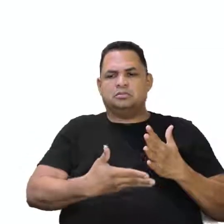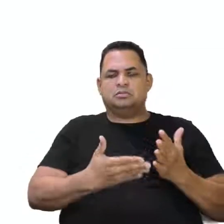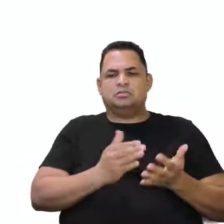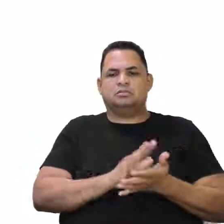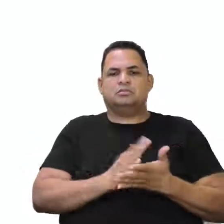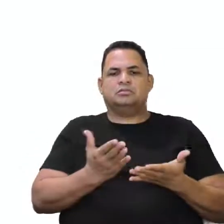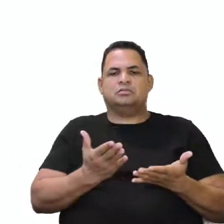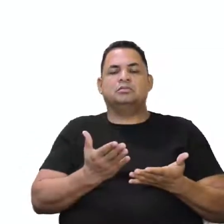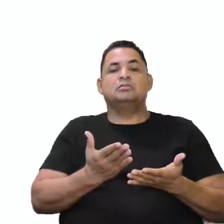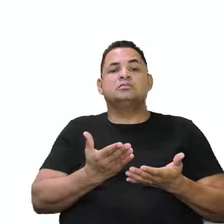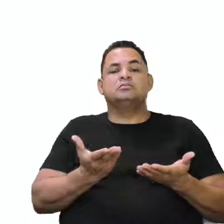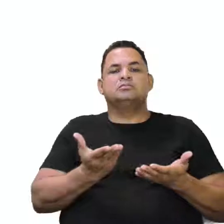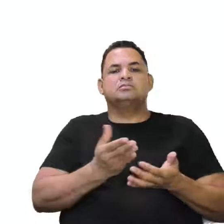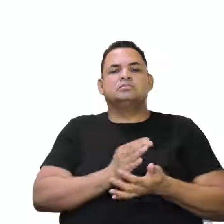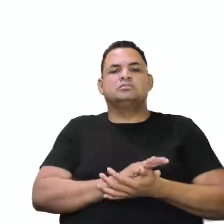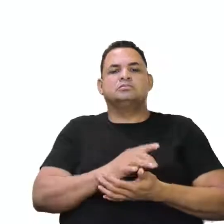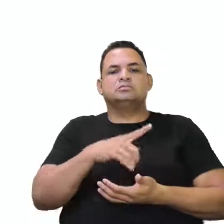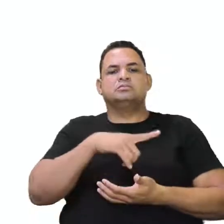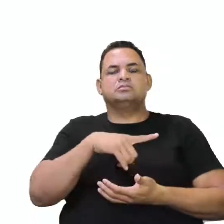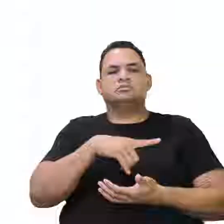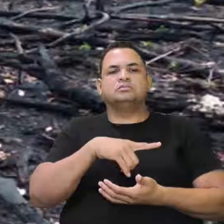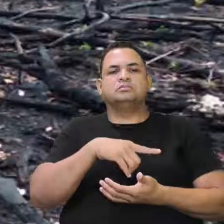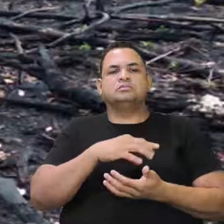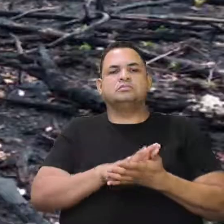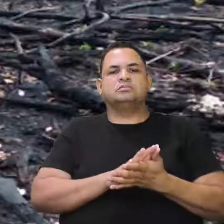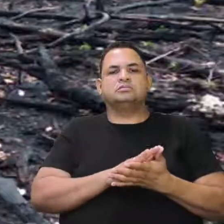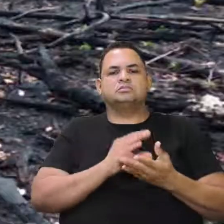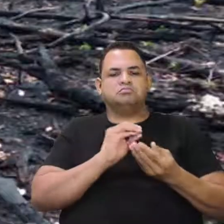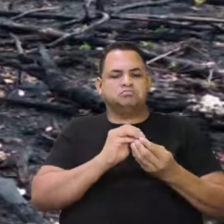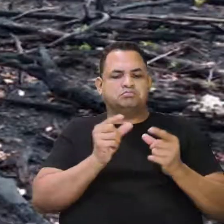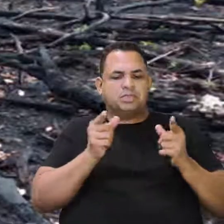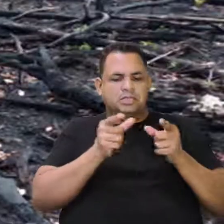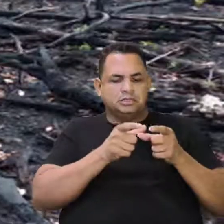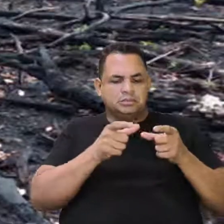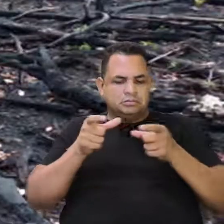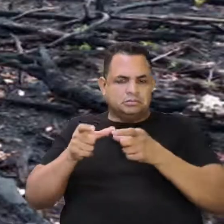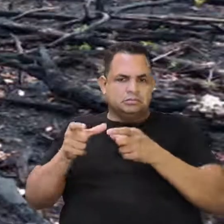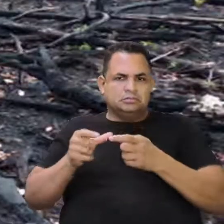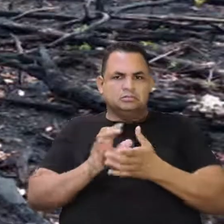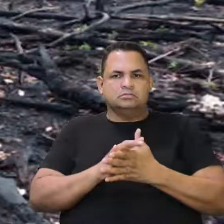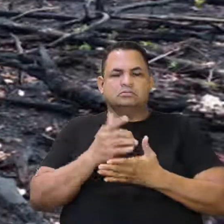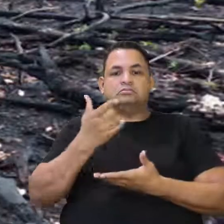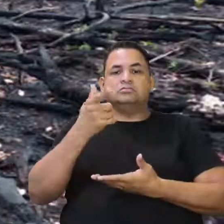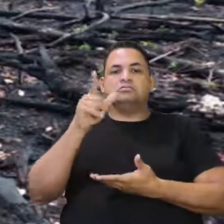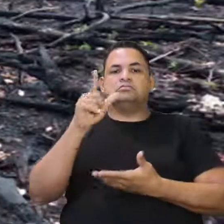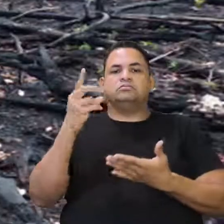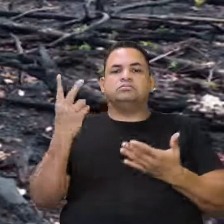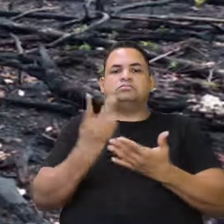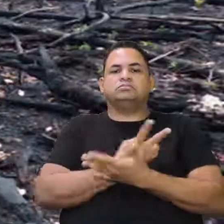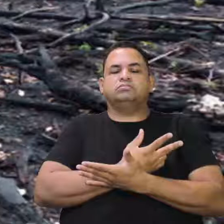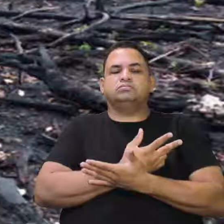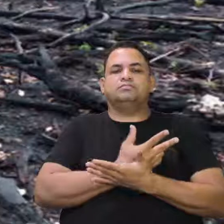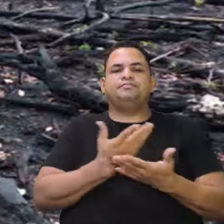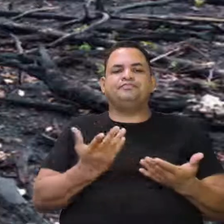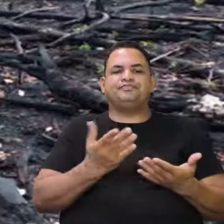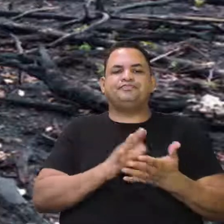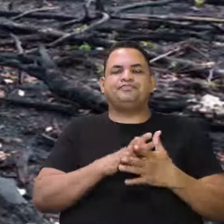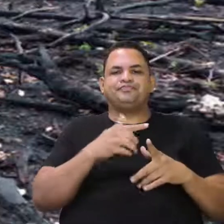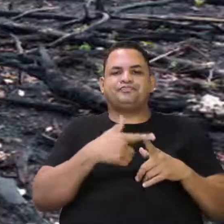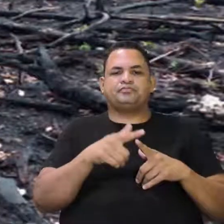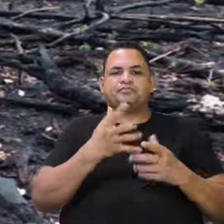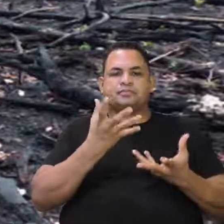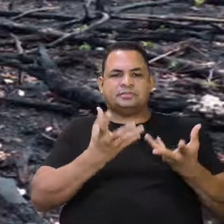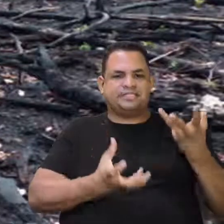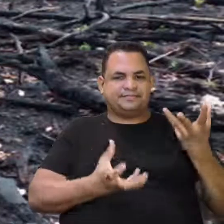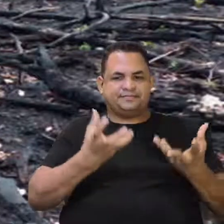Atlântica, que nós temos apenas fragmentos dela, né? Outro evento aqui problemático é